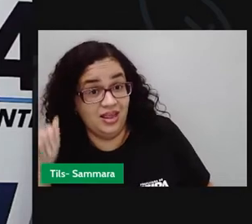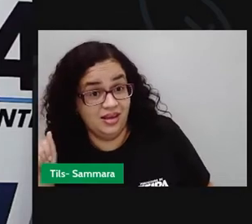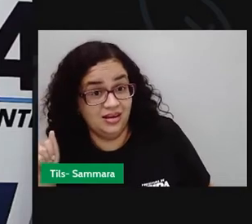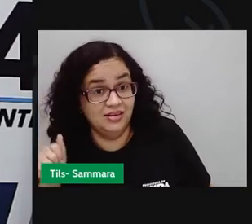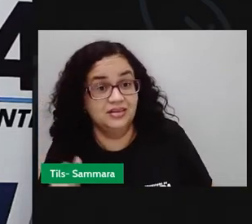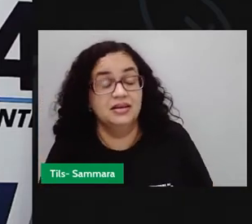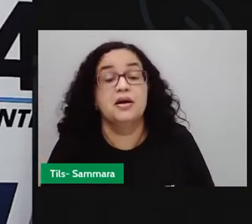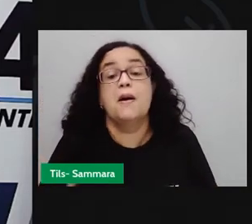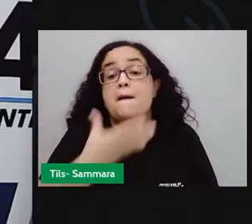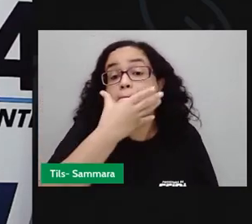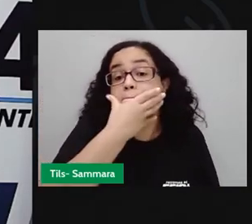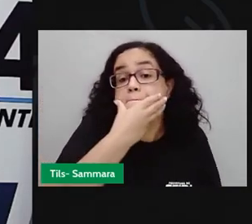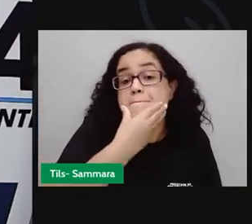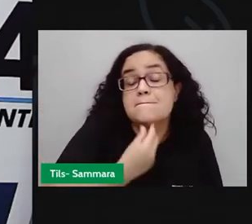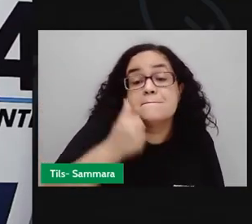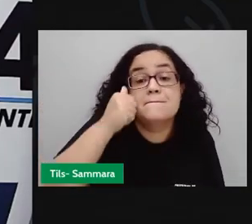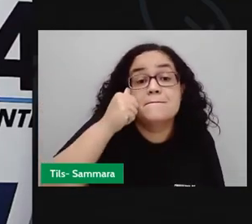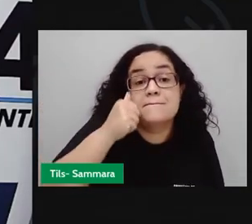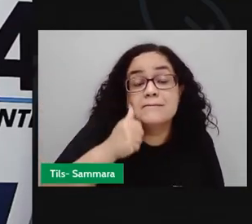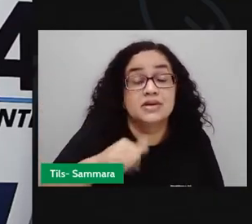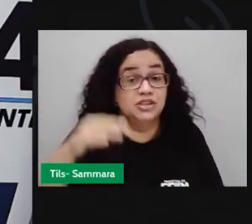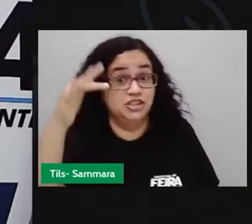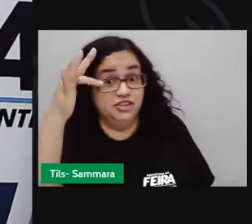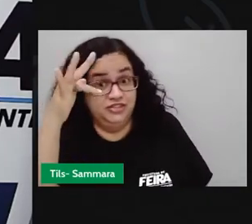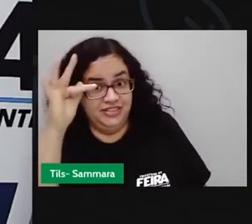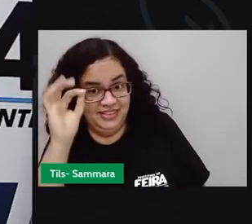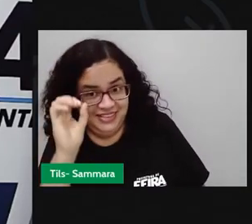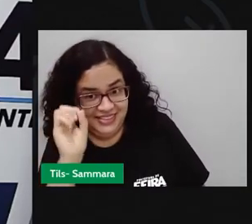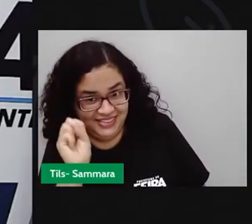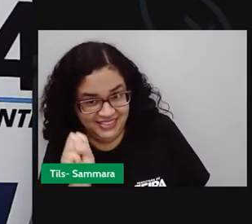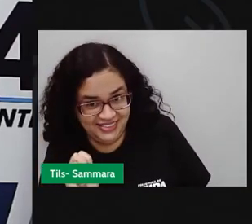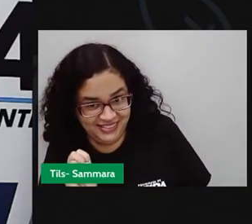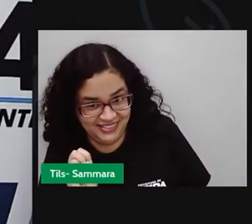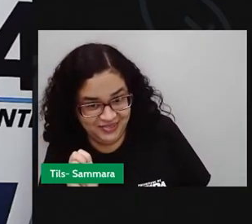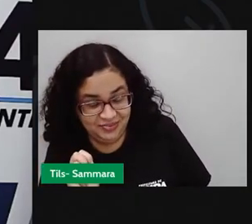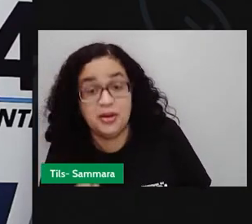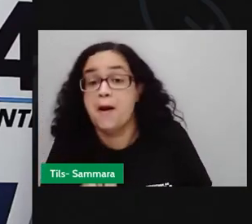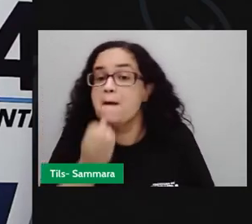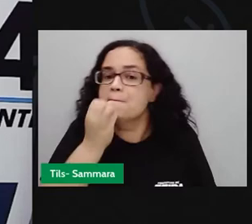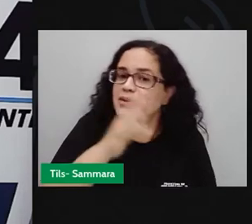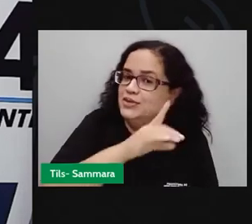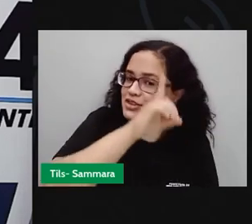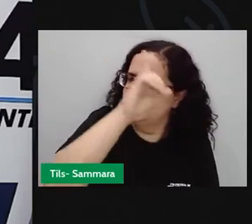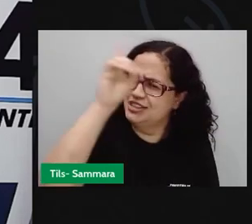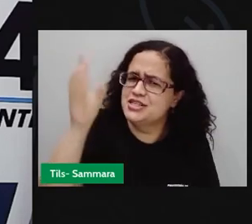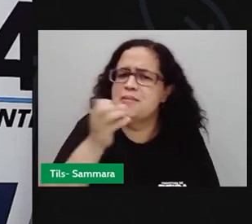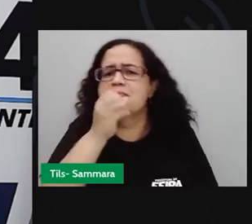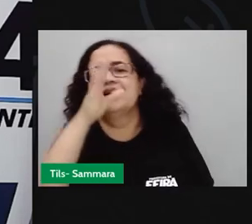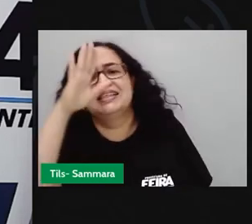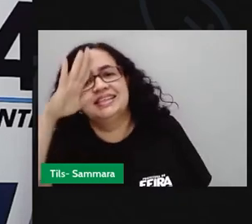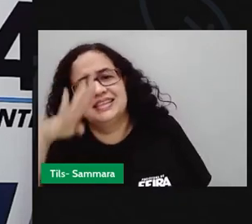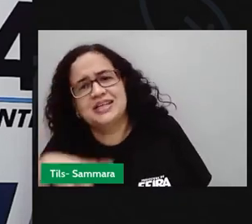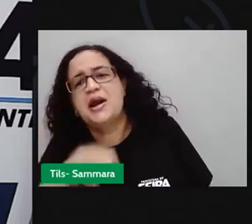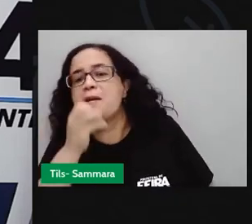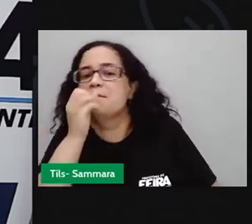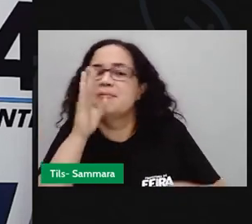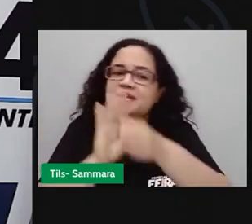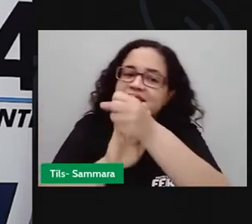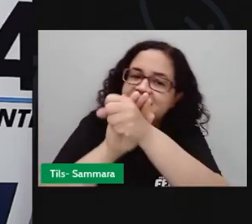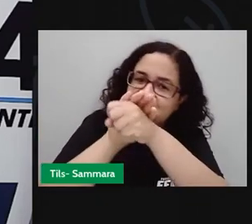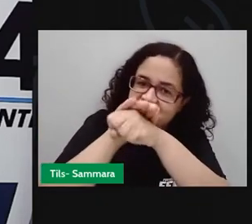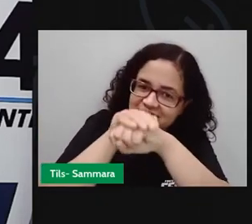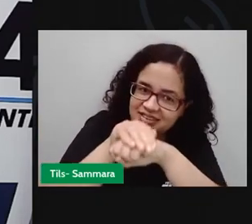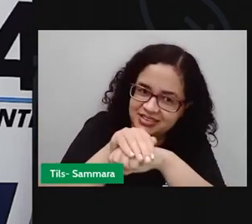Olá, meninos e meninas aí de Feira de Santana. Bom dia, boa tarde, boa